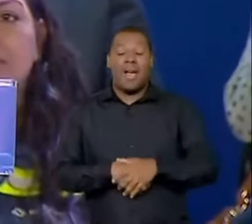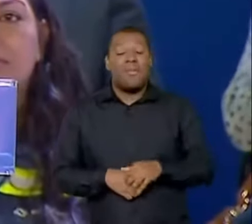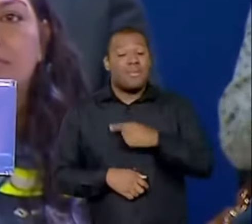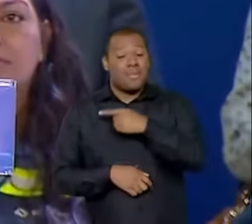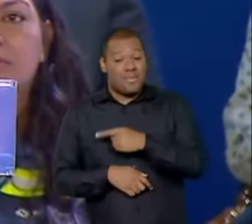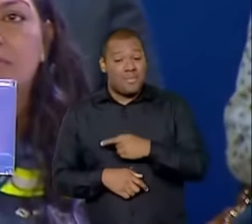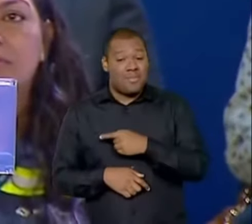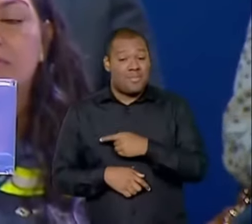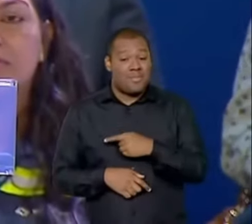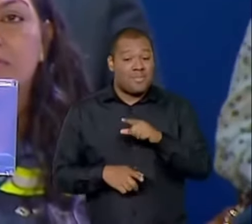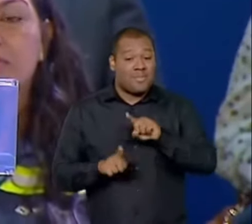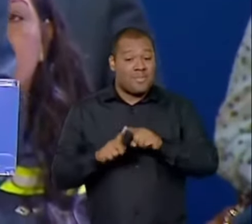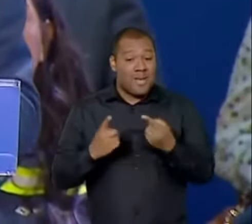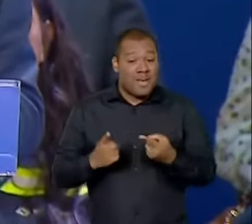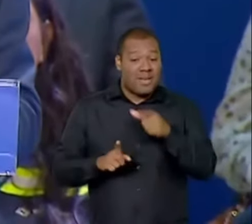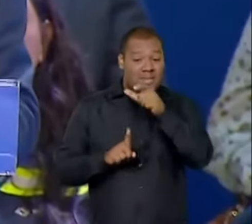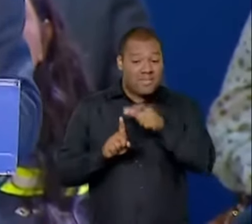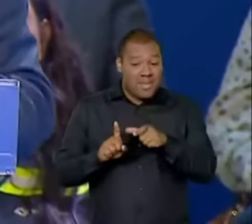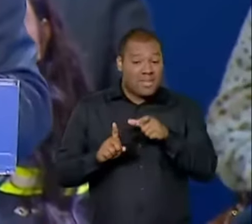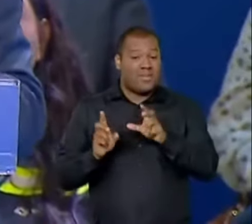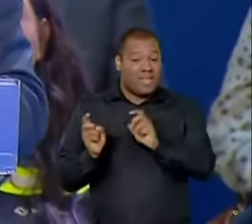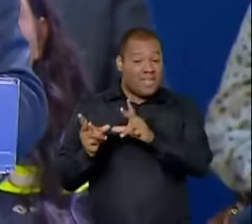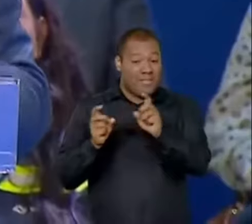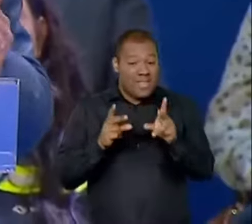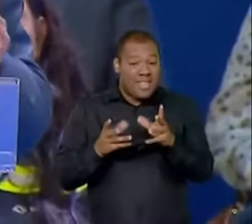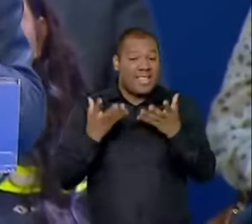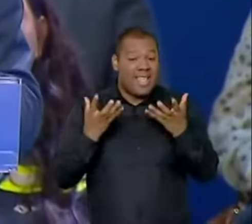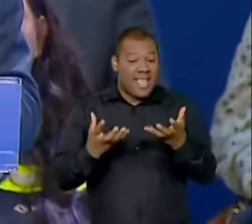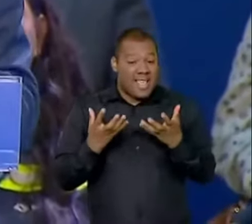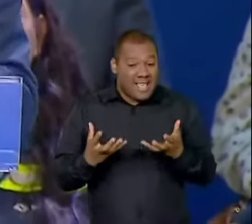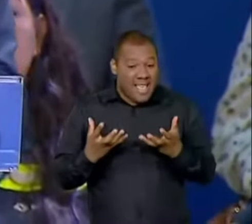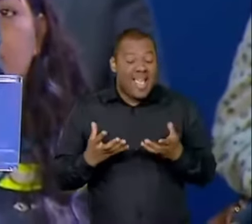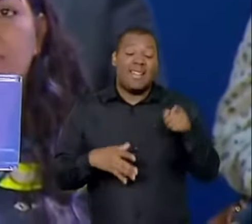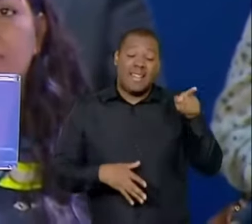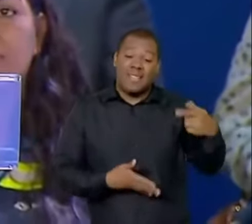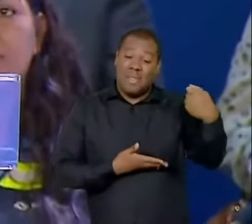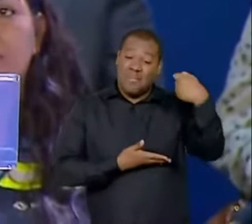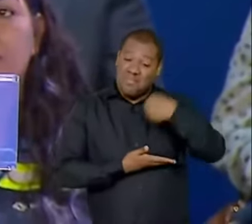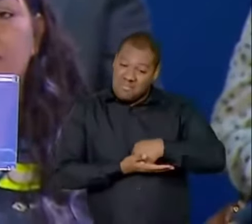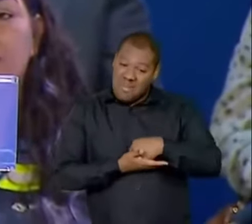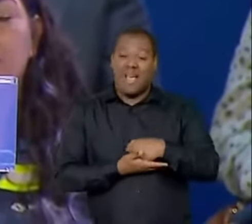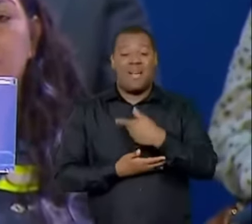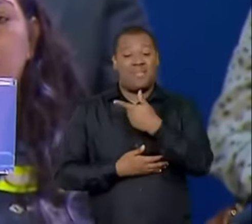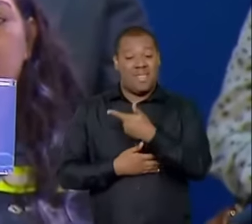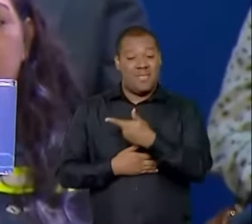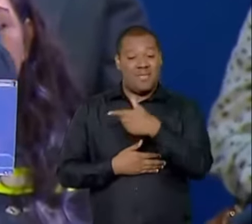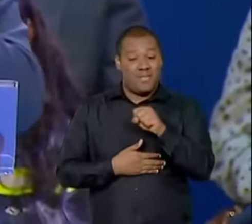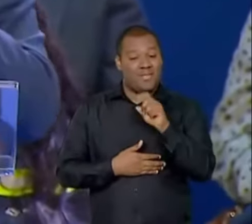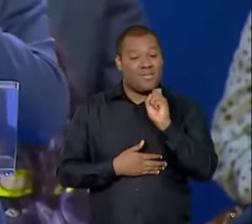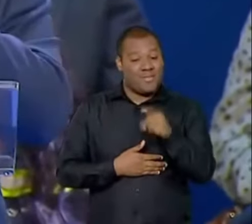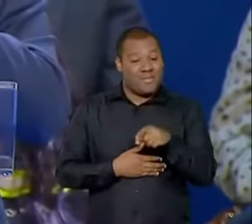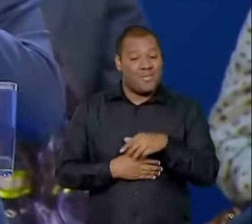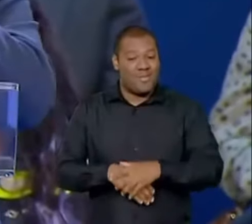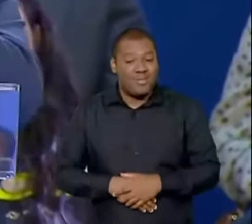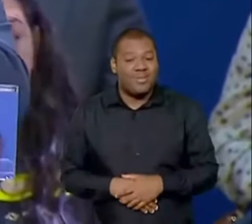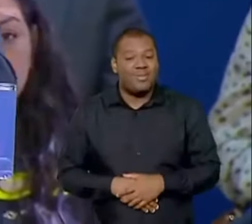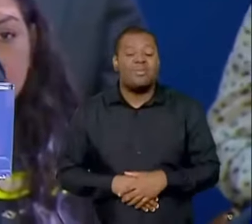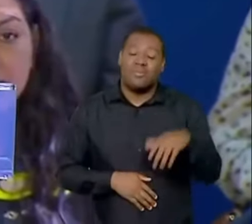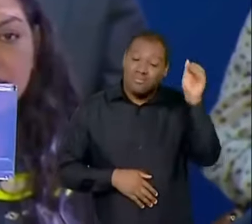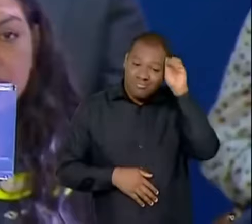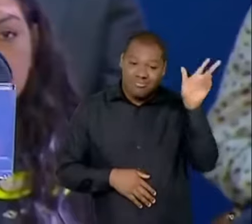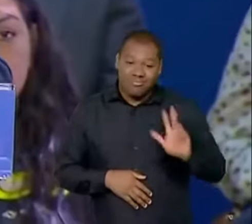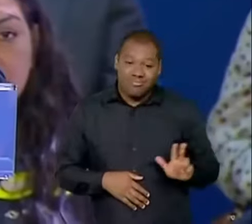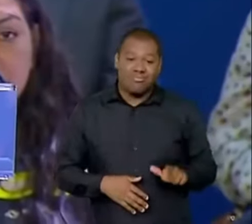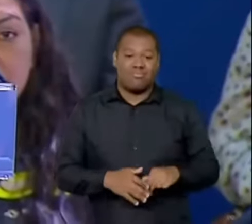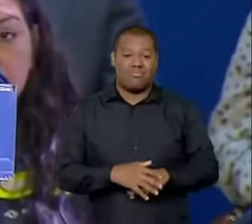o cara que manda baixar para 29, ele pode pagar 29, mas ele quer pagar um pouco menos. Então se, quando você faz o